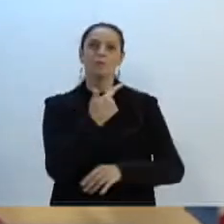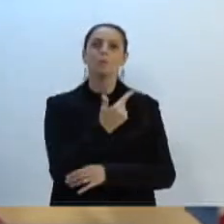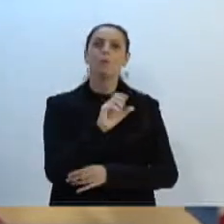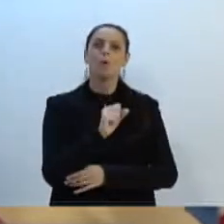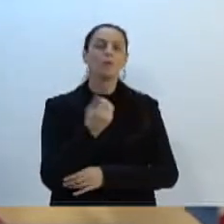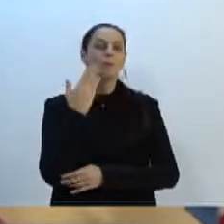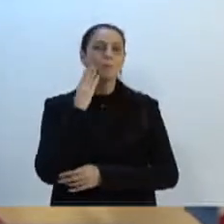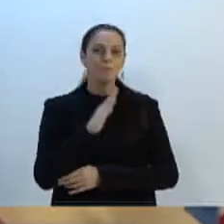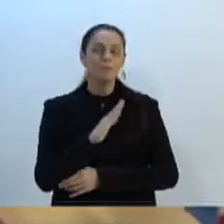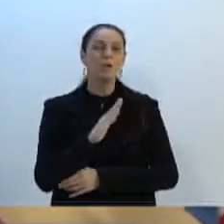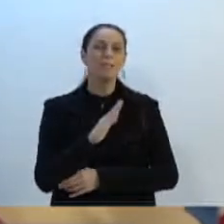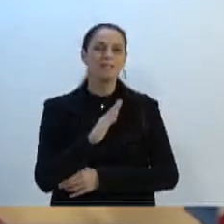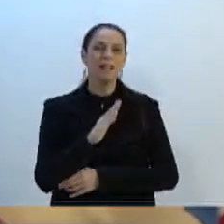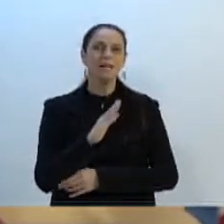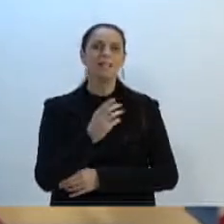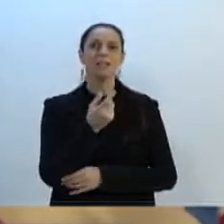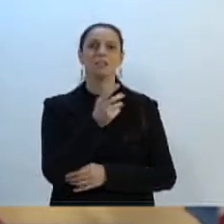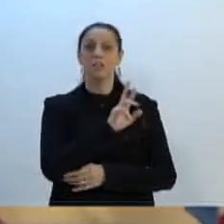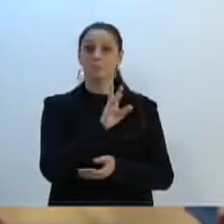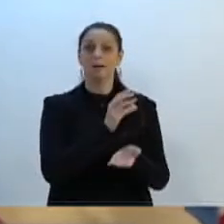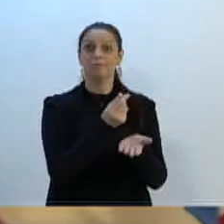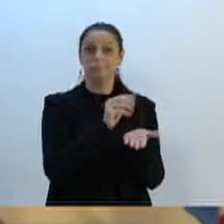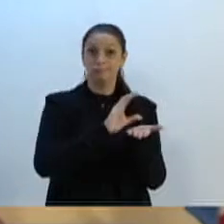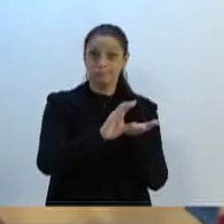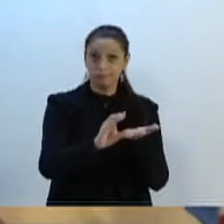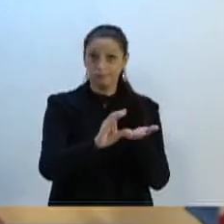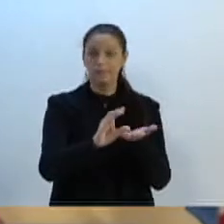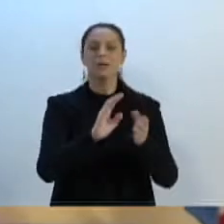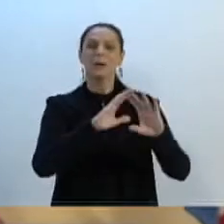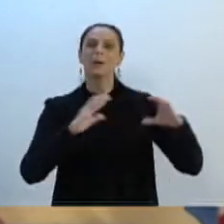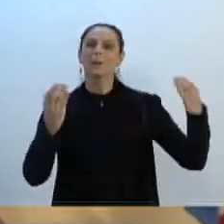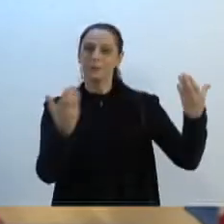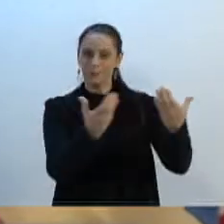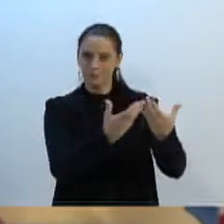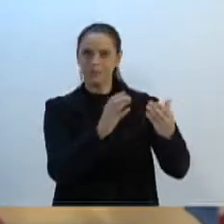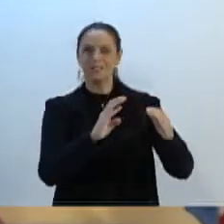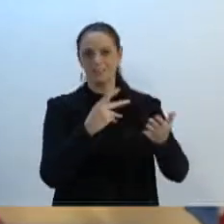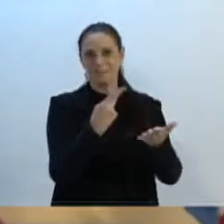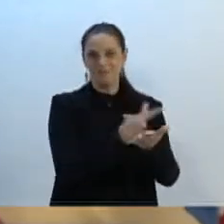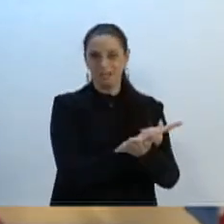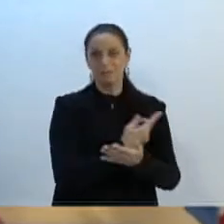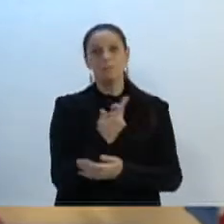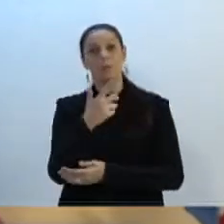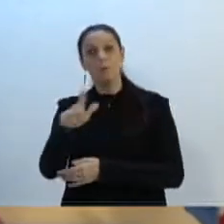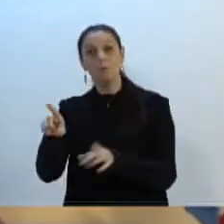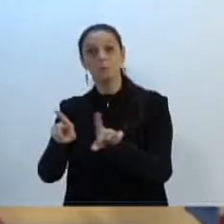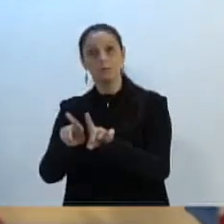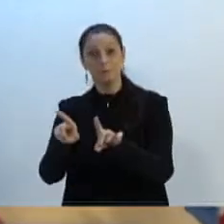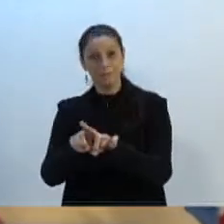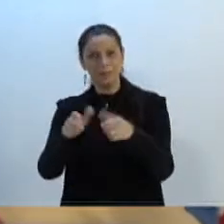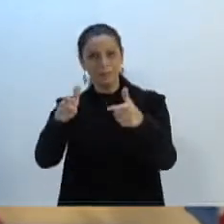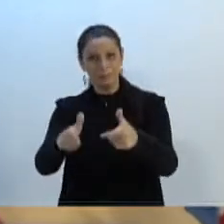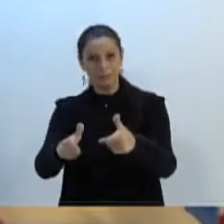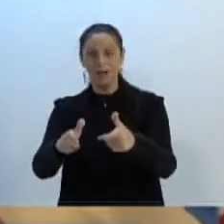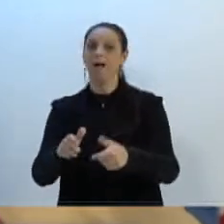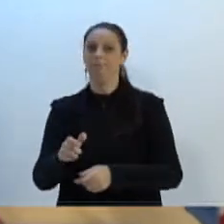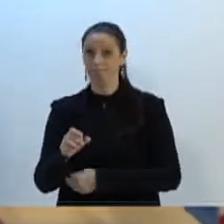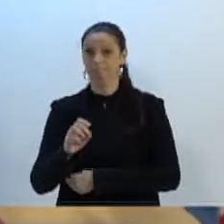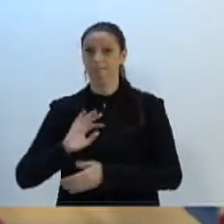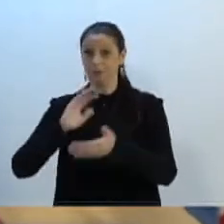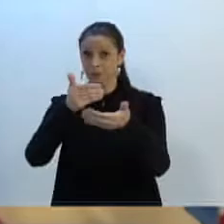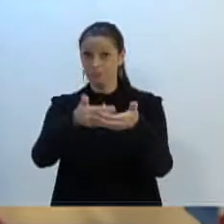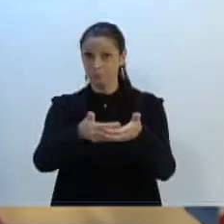convenções, a questão também do Hospital Santo Antônio, na qual eu faço parte do Conselho Fiscal, 3 milhões de